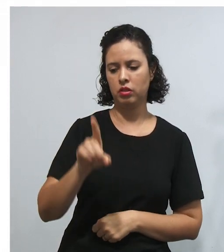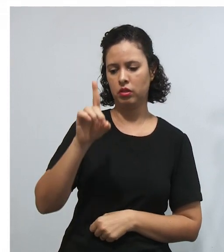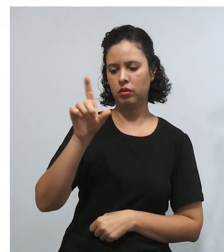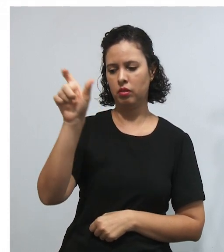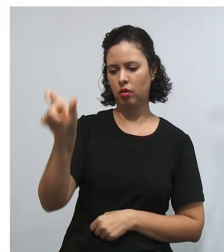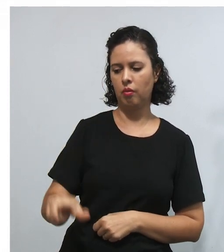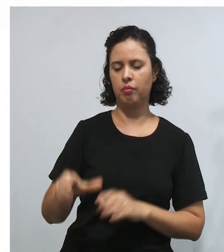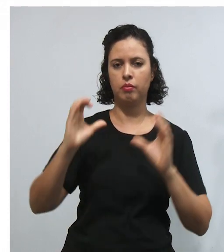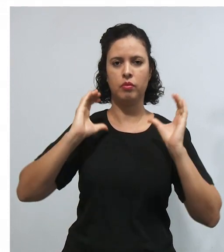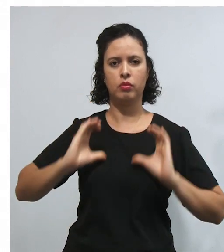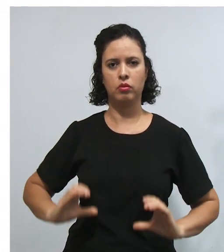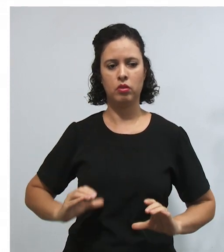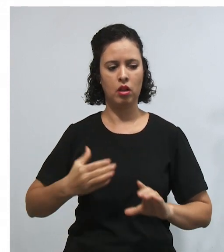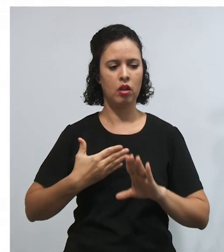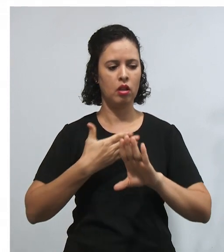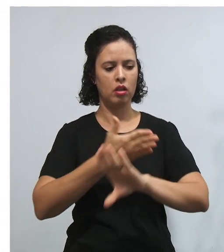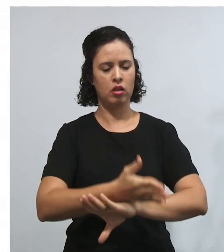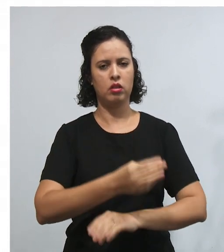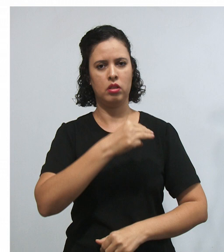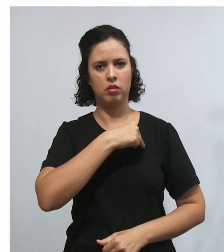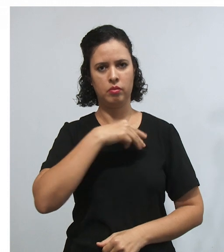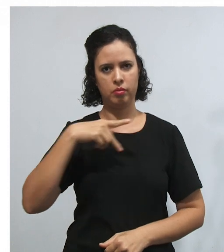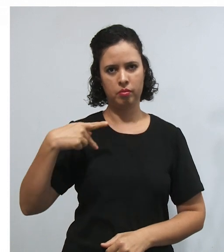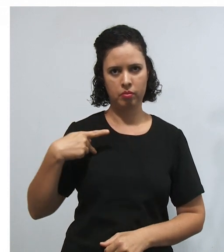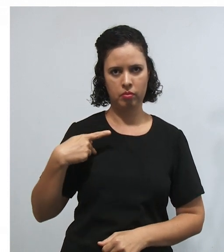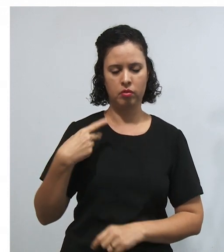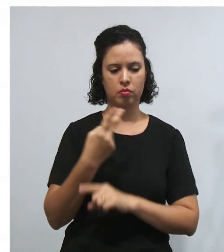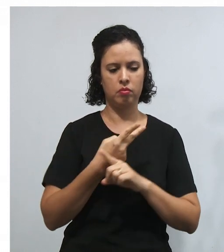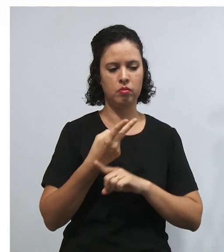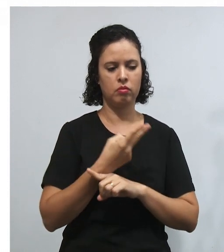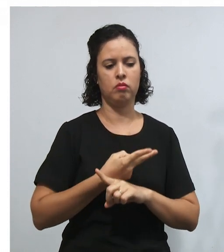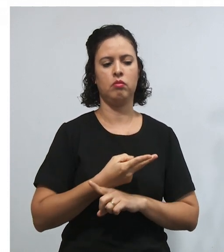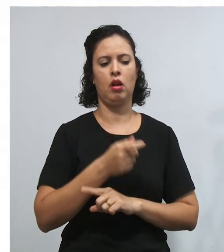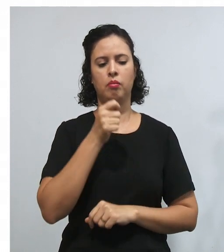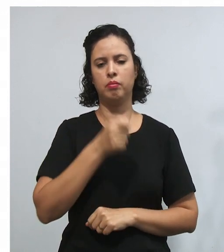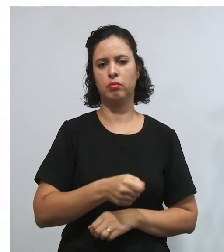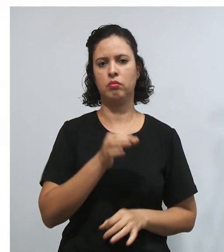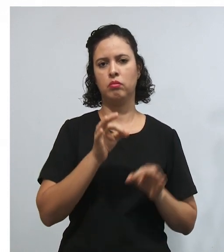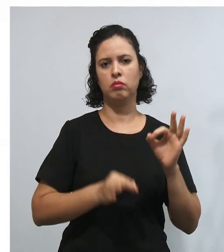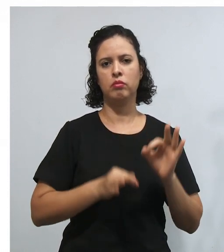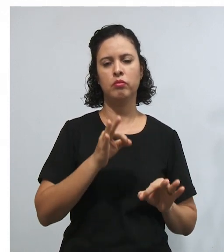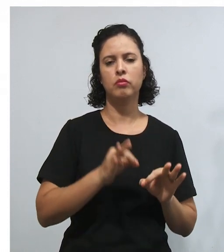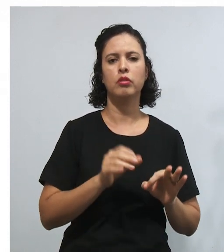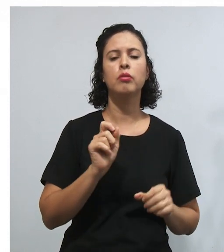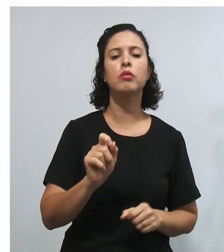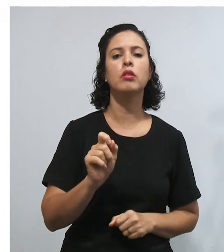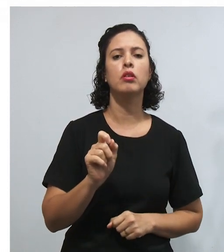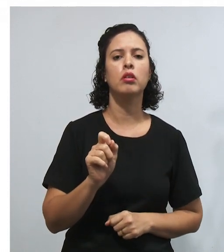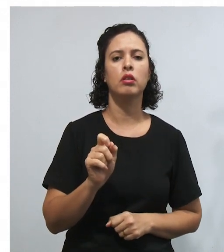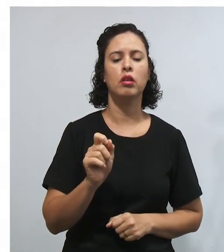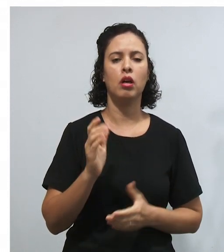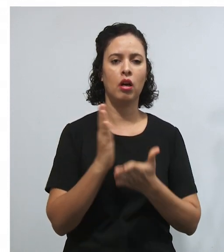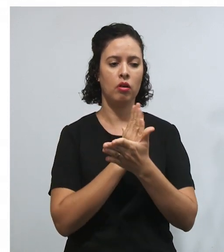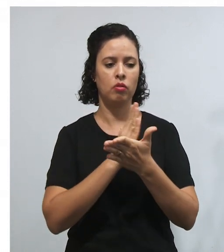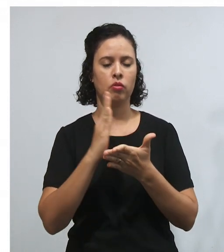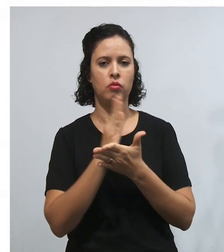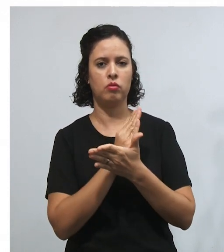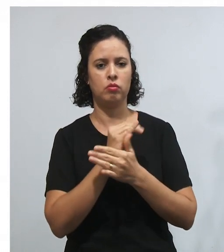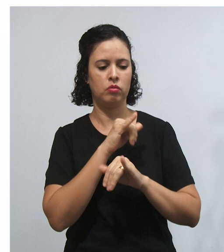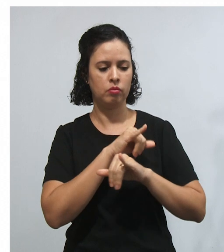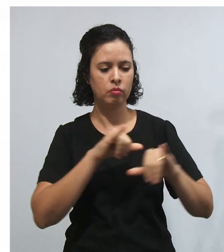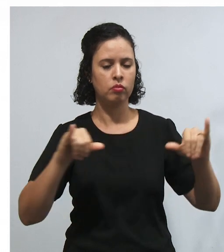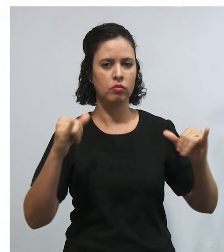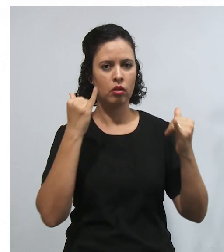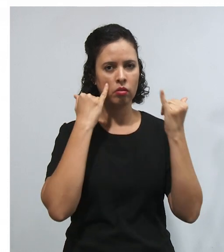tem de procurar o Ministério Público, de procurar o Tribunal de Contas também, para estar fazendo algumas informações, eu